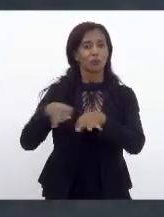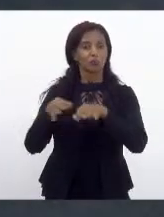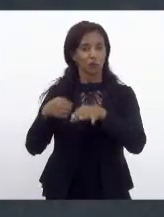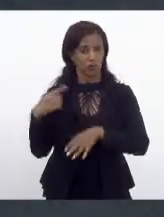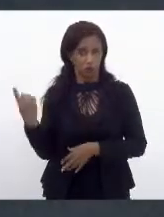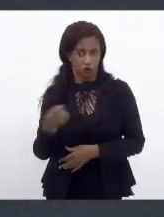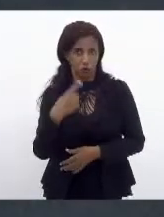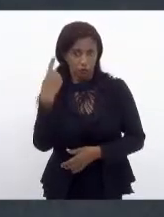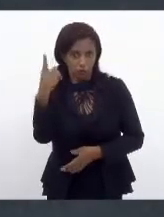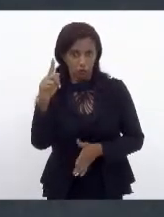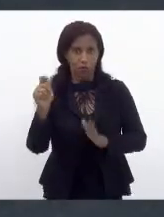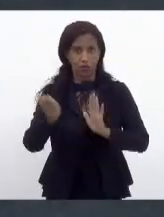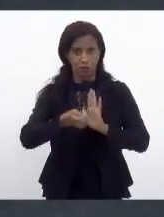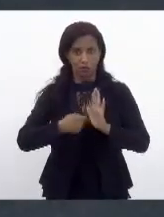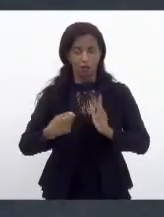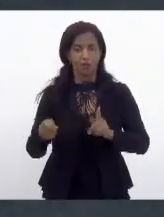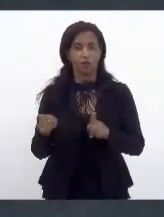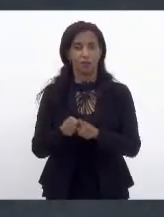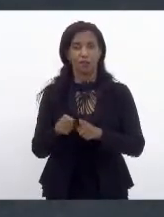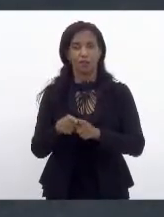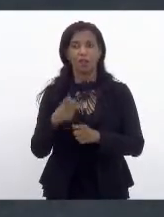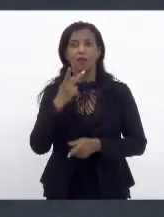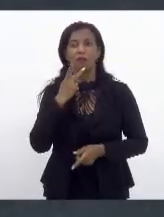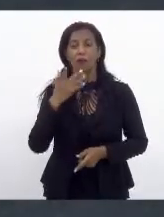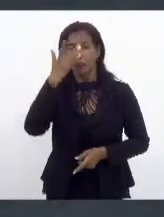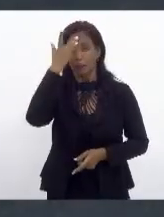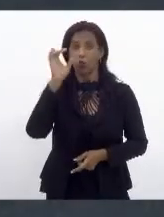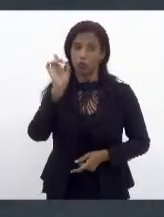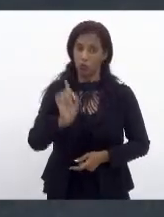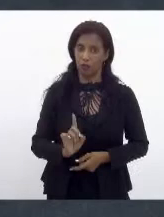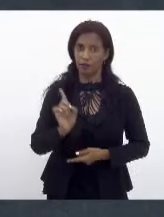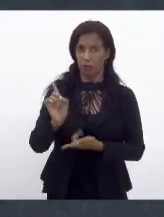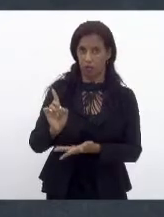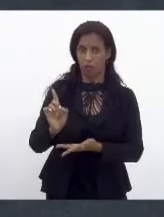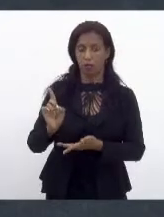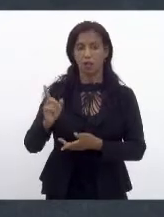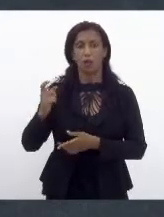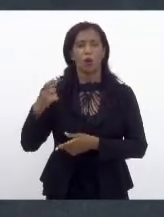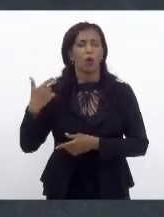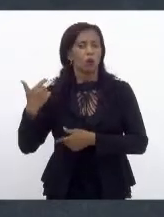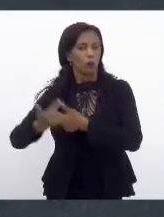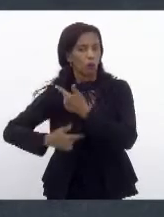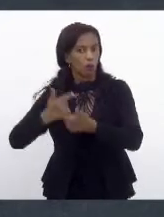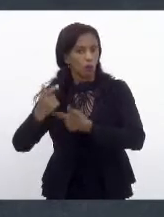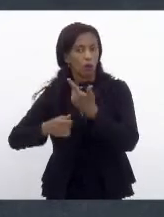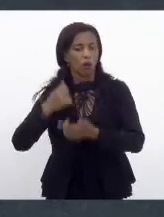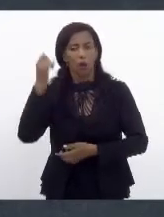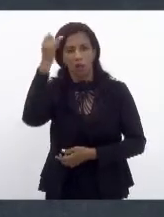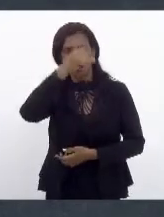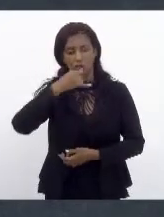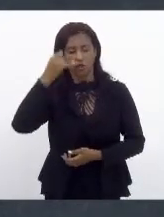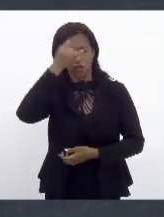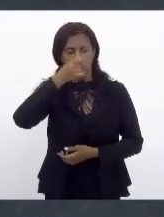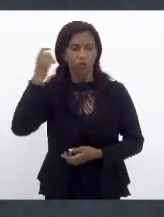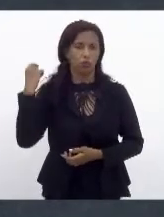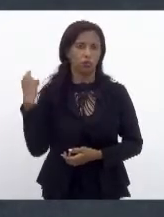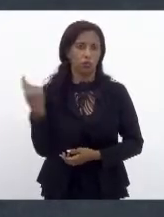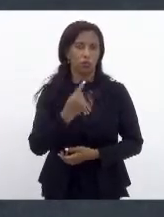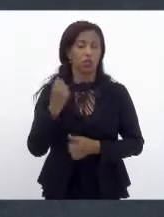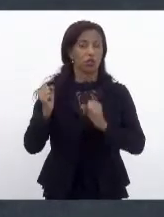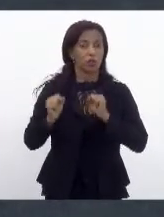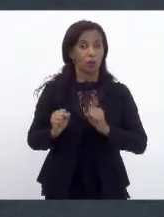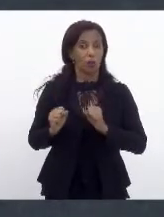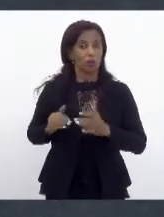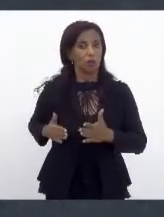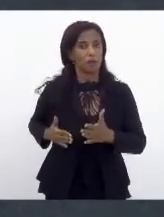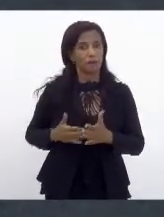sua autoria também, que diz respeito às pessoas com deficiência. Uma luta antiga, de modo que a gente possa